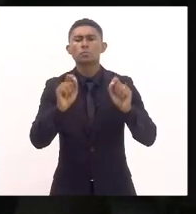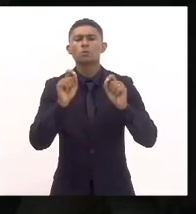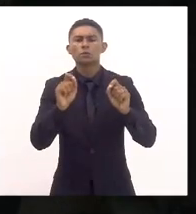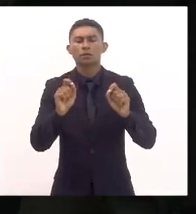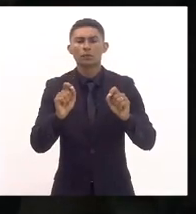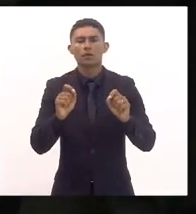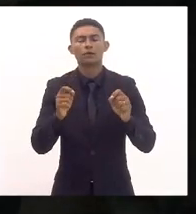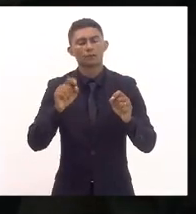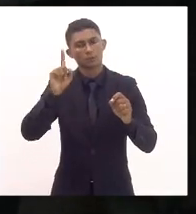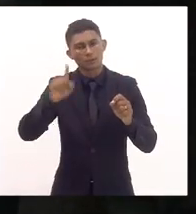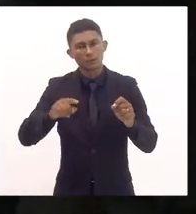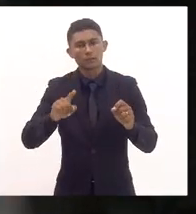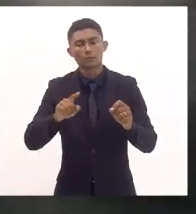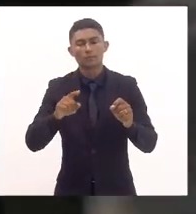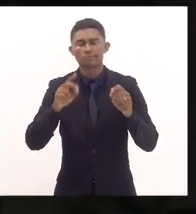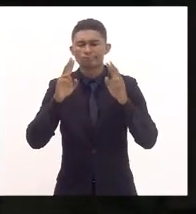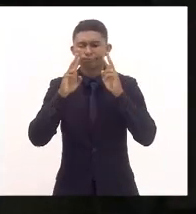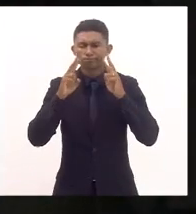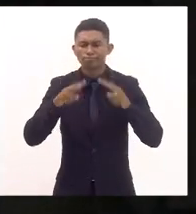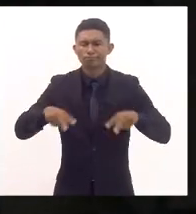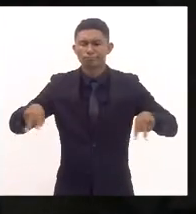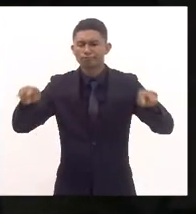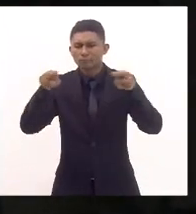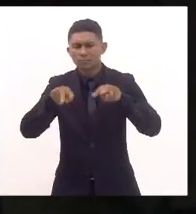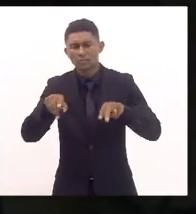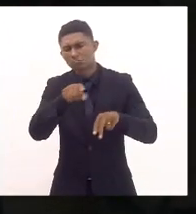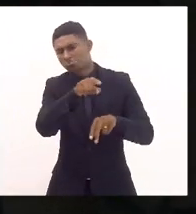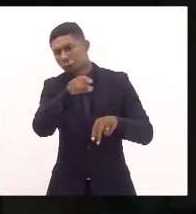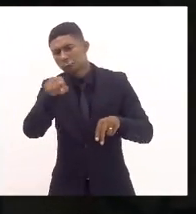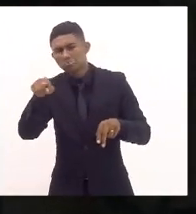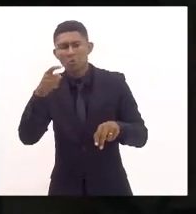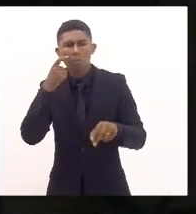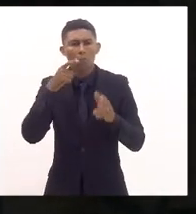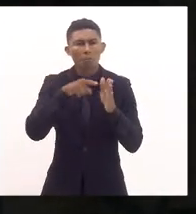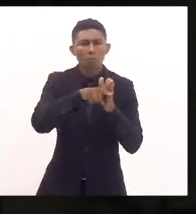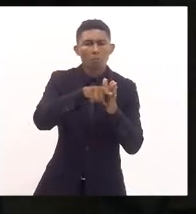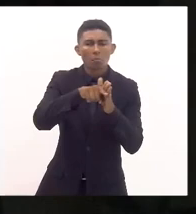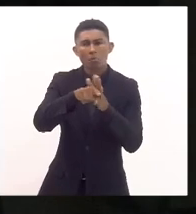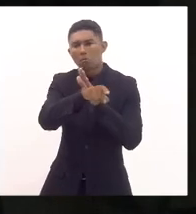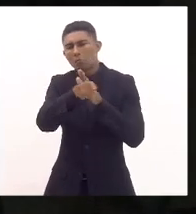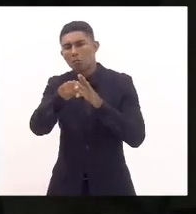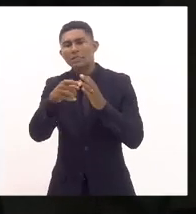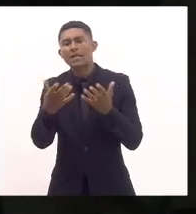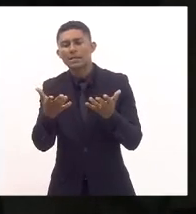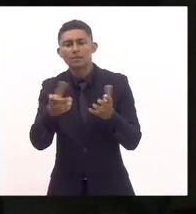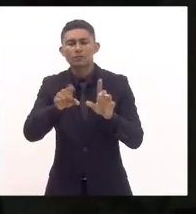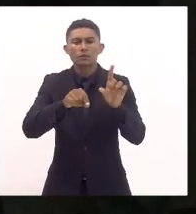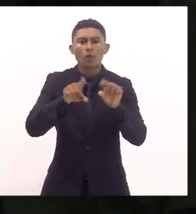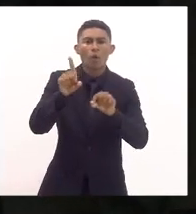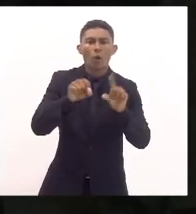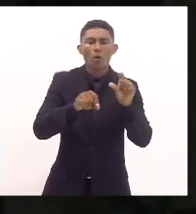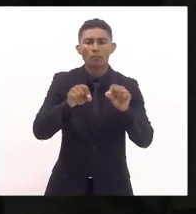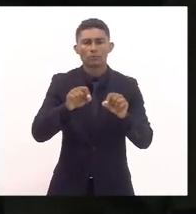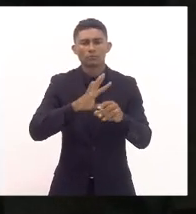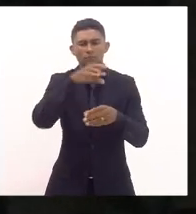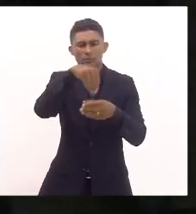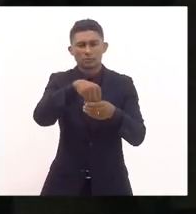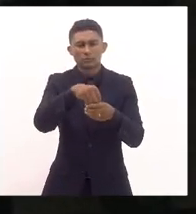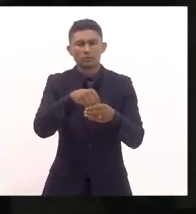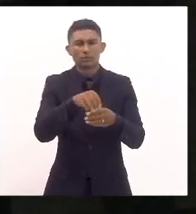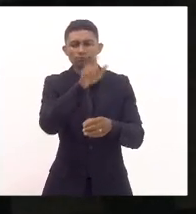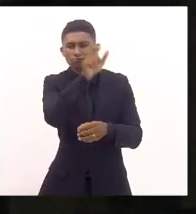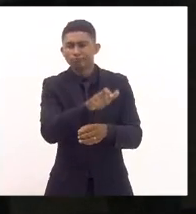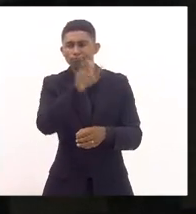reformular plenamente a forma de escolha dos conselheiros da